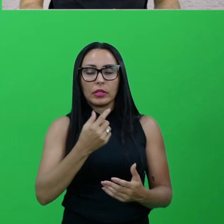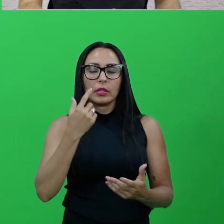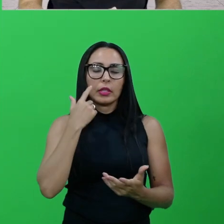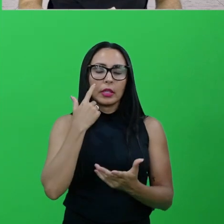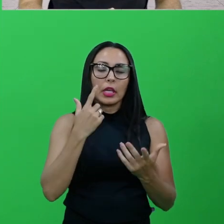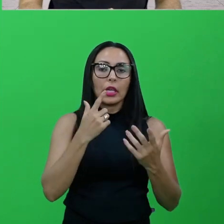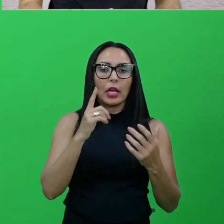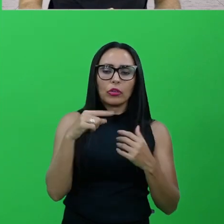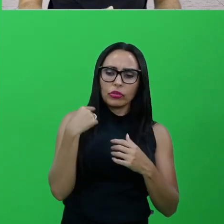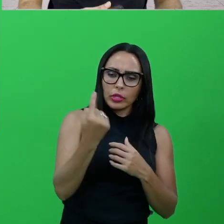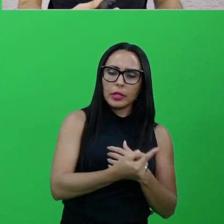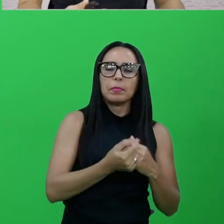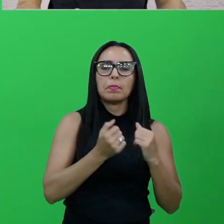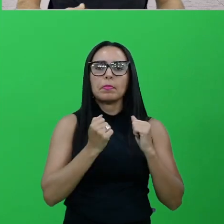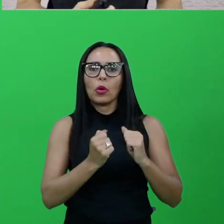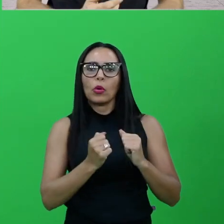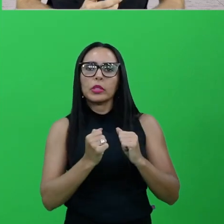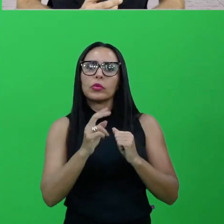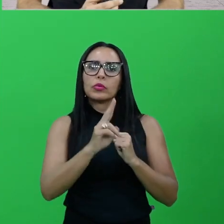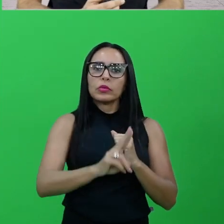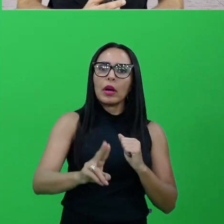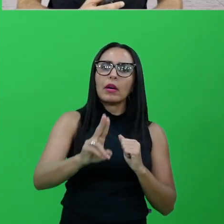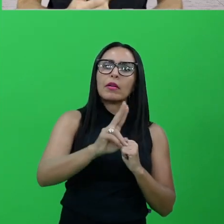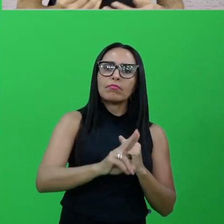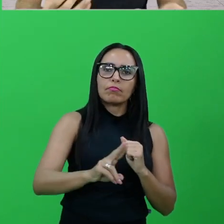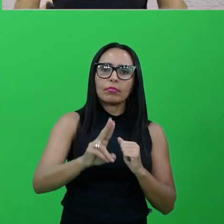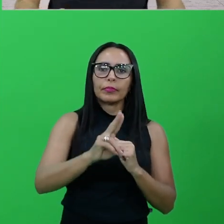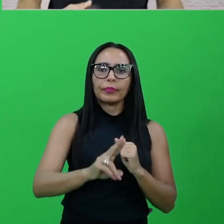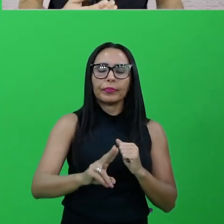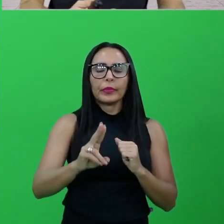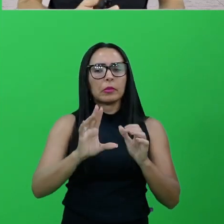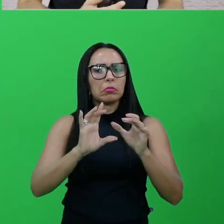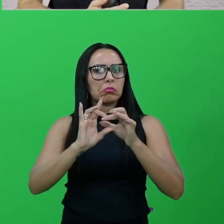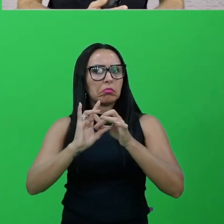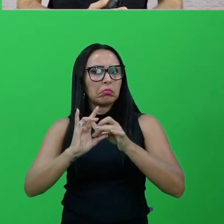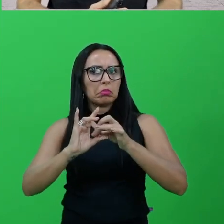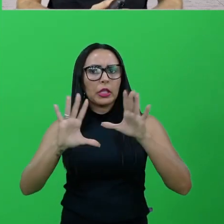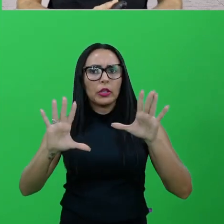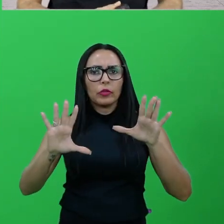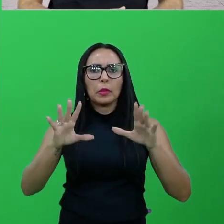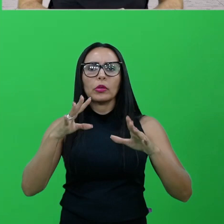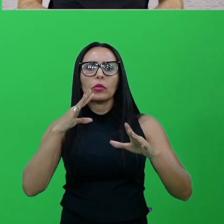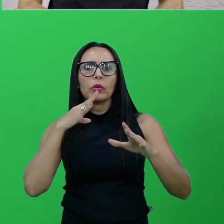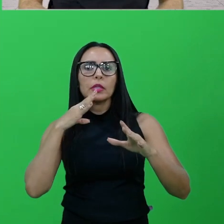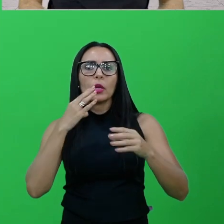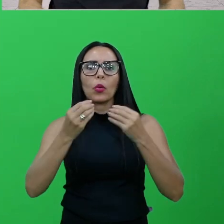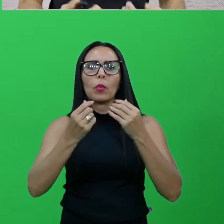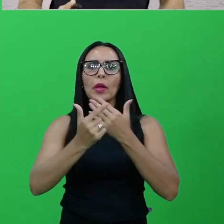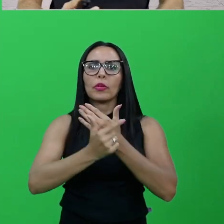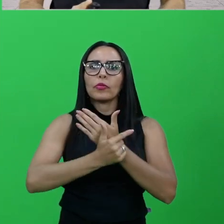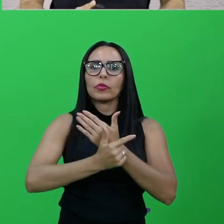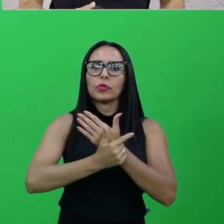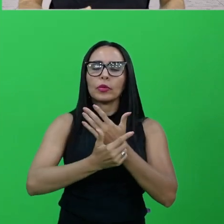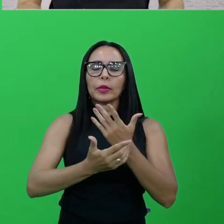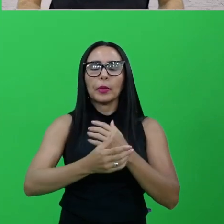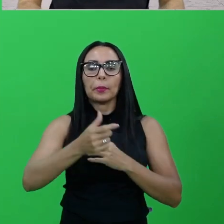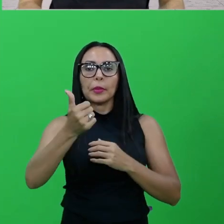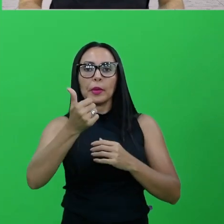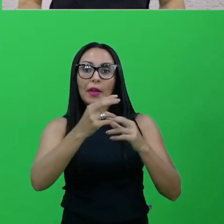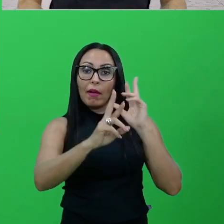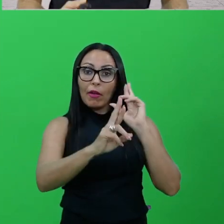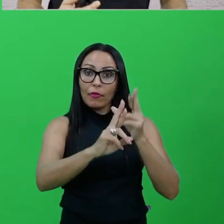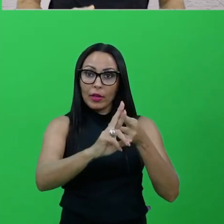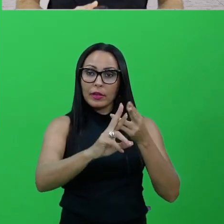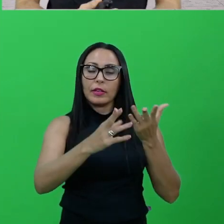gente pode utilizar livremente e conhecendo como aquilo funciona. Então a primeira referência que a gente